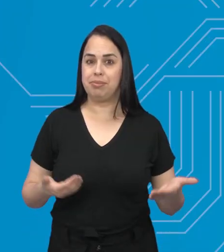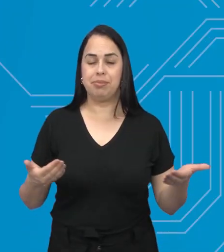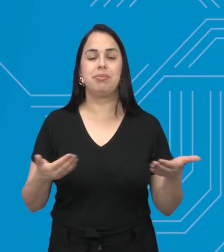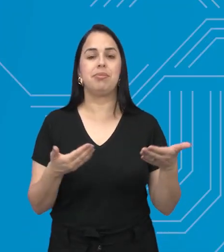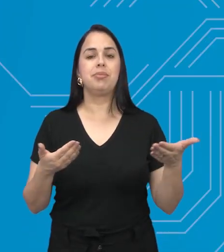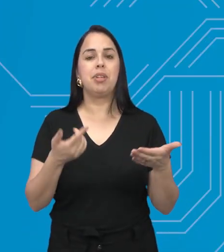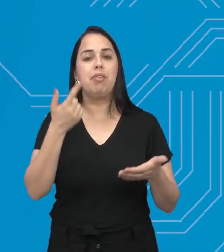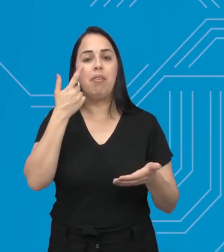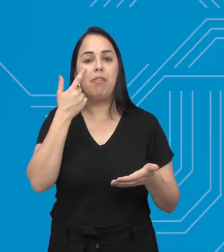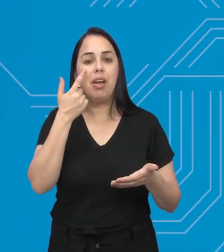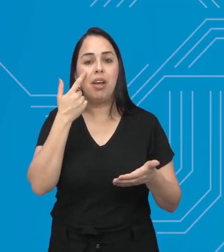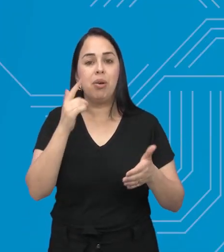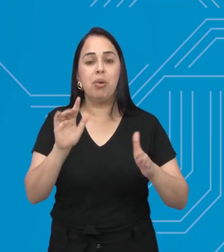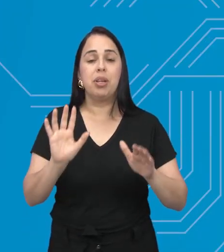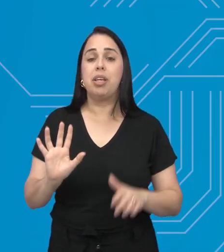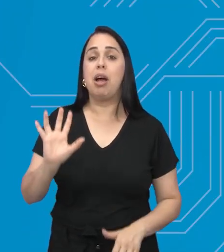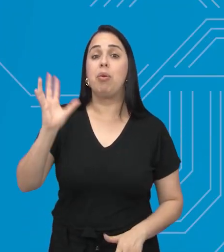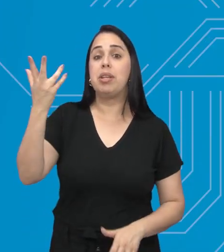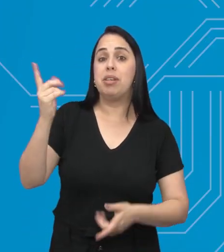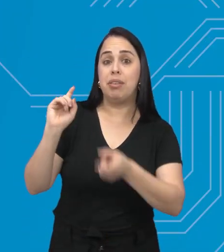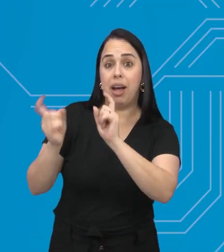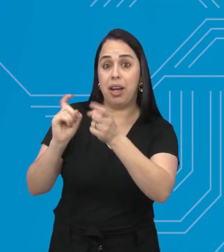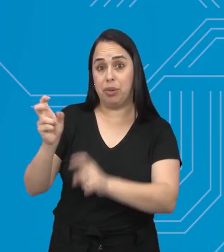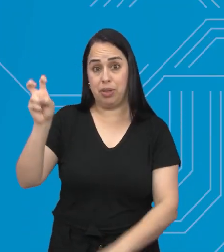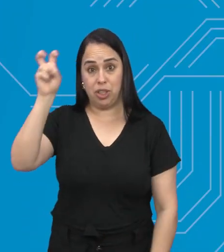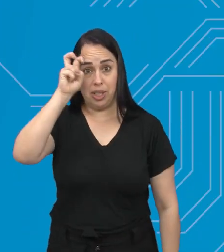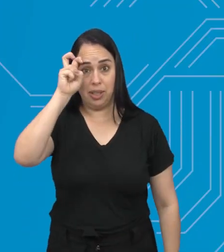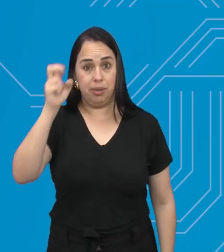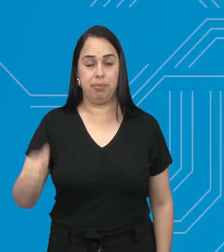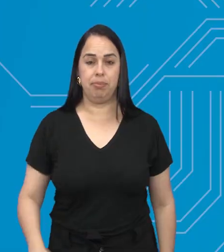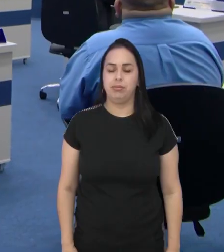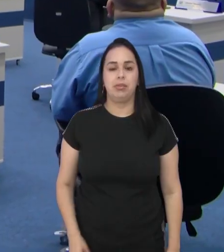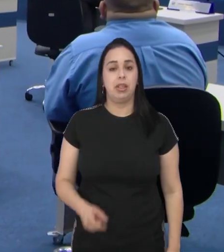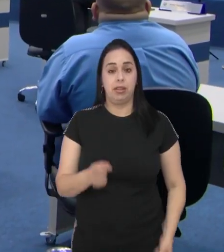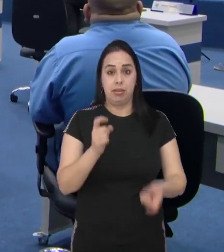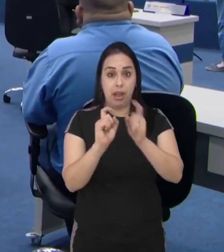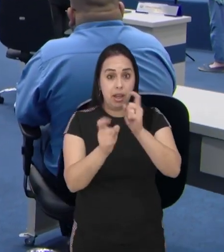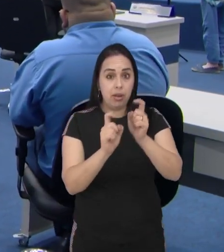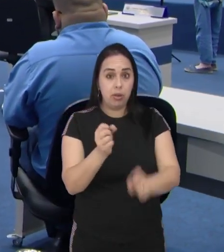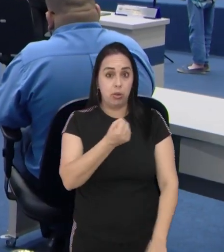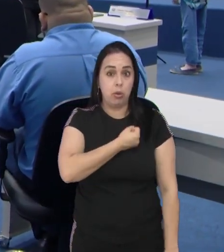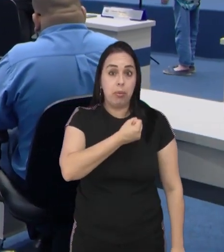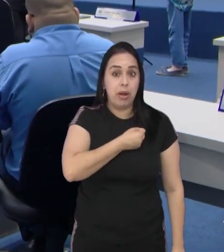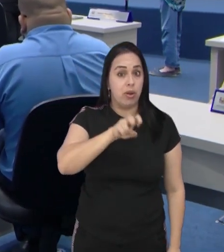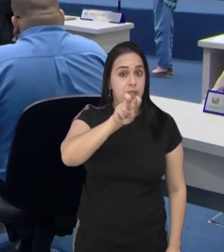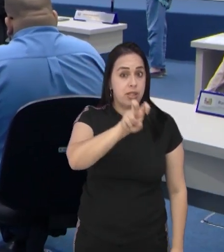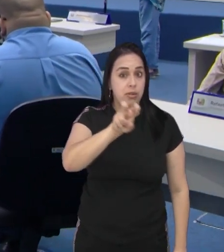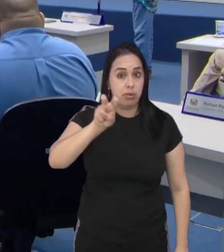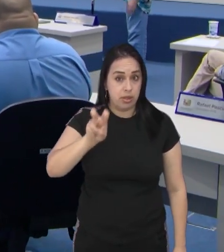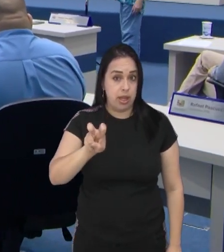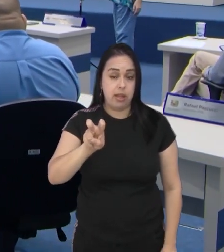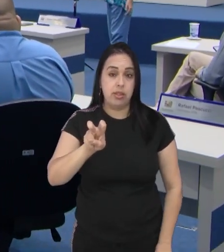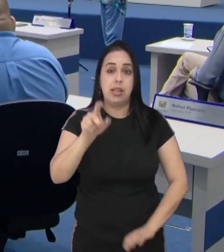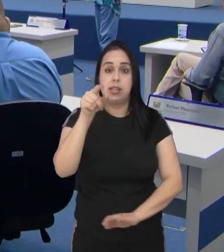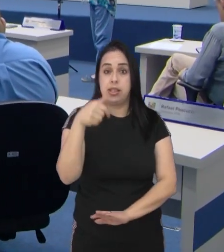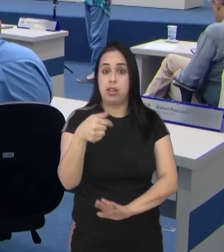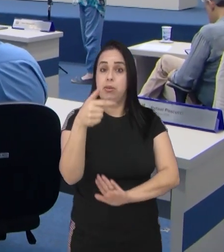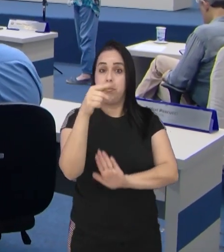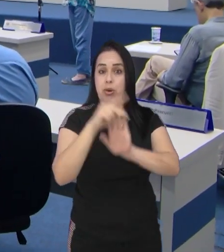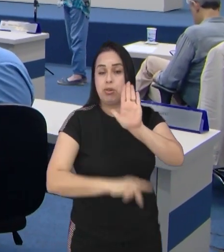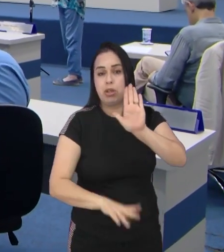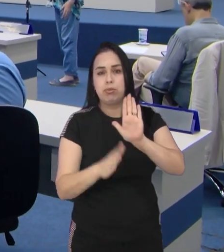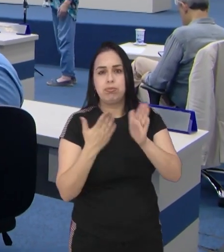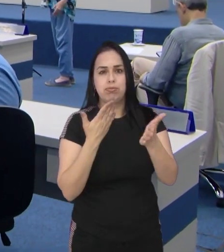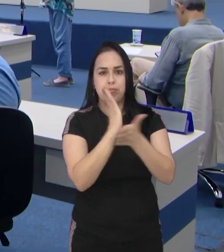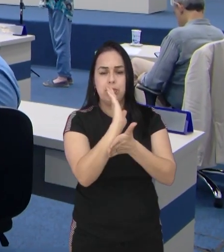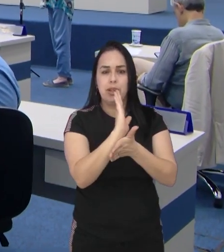E agora a gente confere os destaques da sessão realizada na quinta-feira. 7 projetos foram aprovados na 55ª